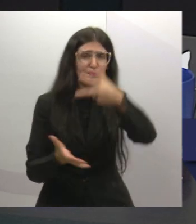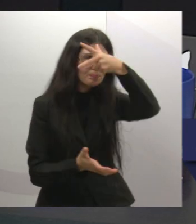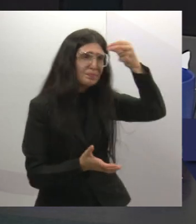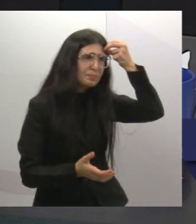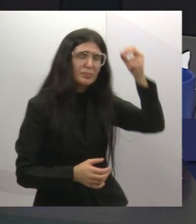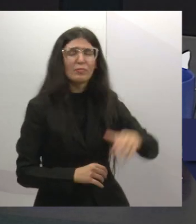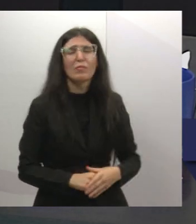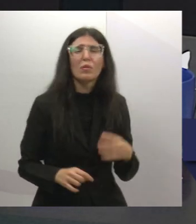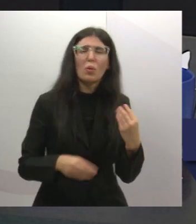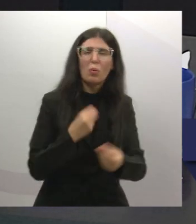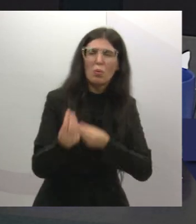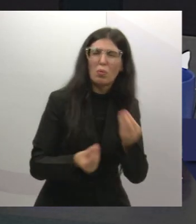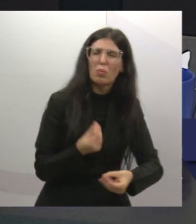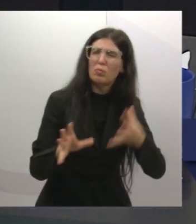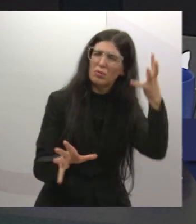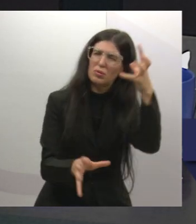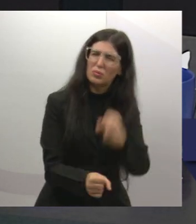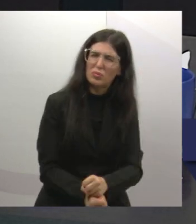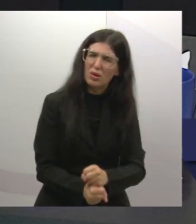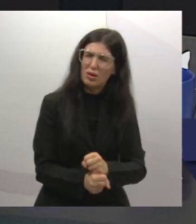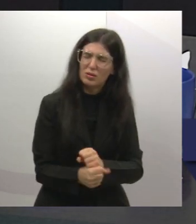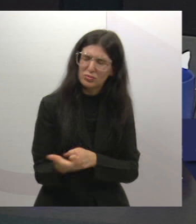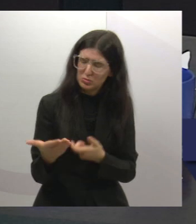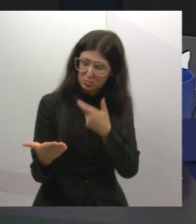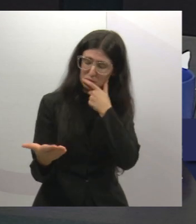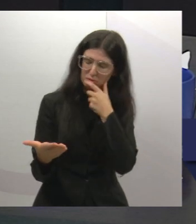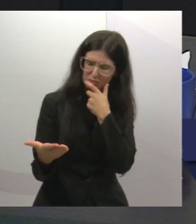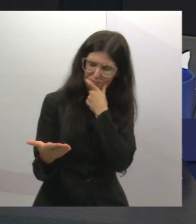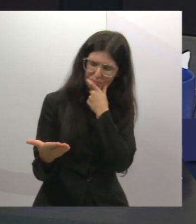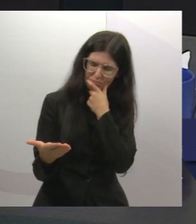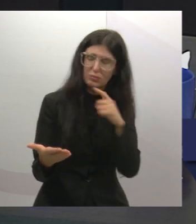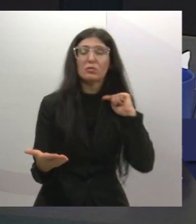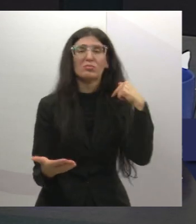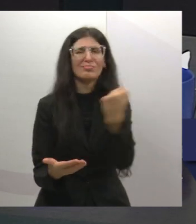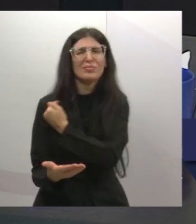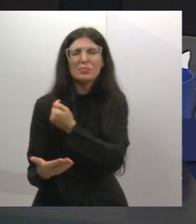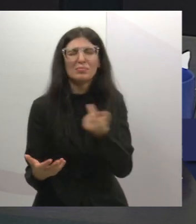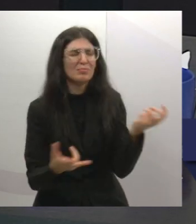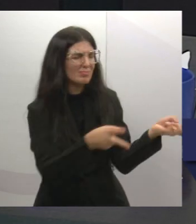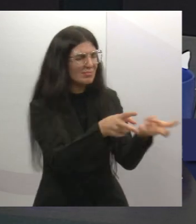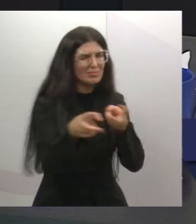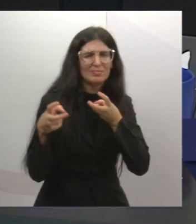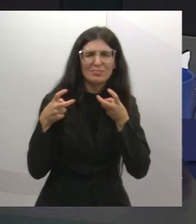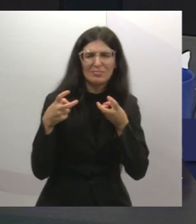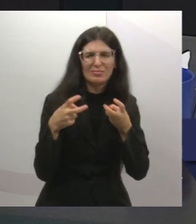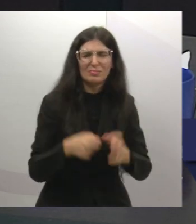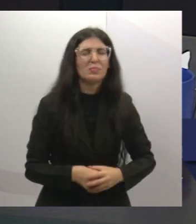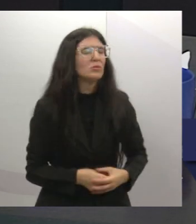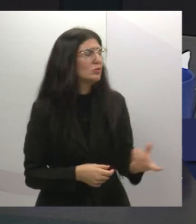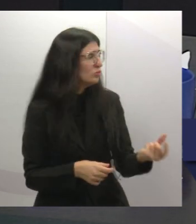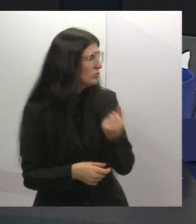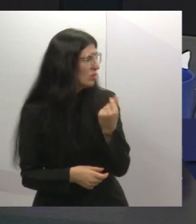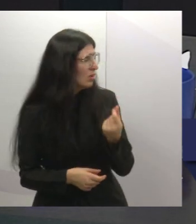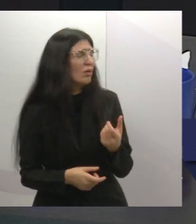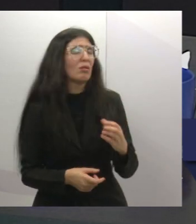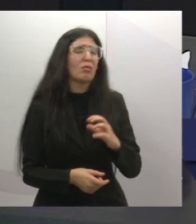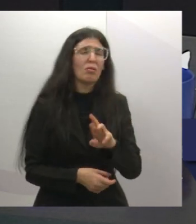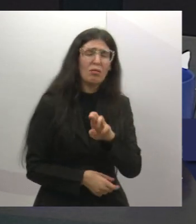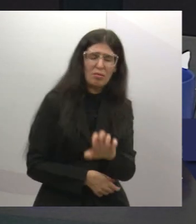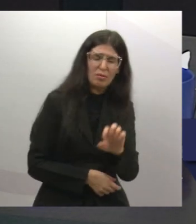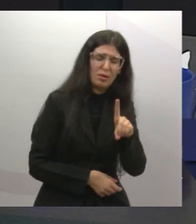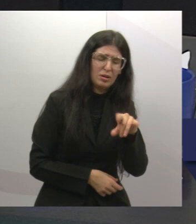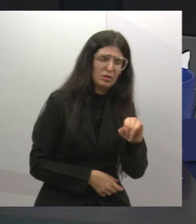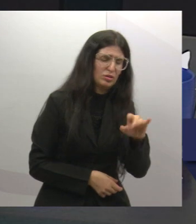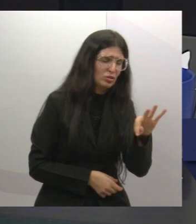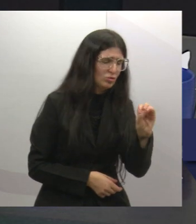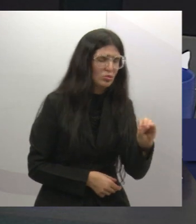Como que está calculado isso aqui? Porque aqui a gente viu que nas operações de créditos, a alienação de